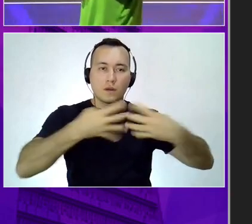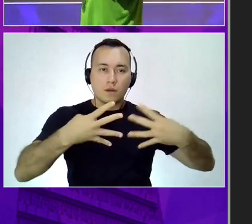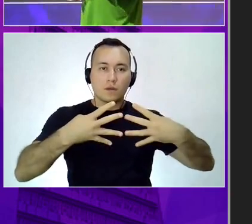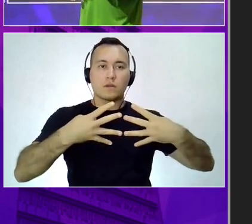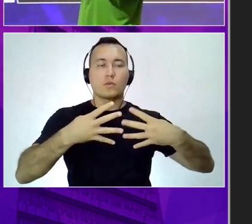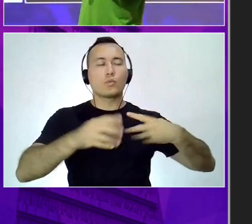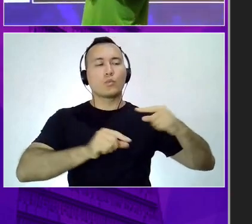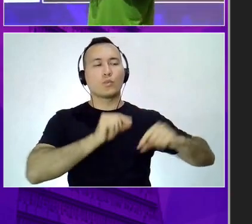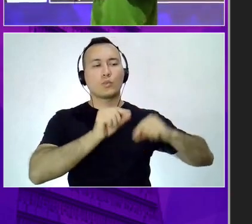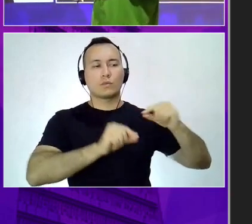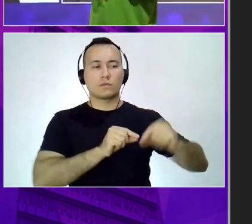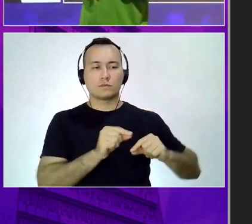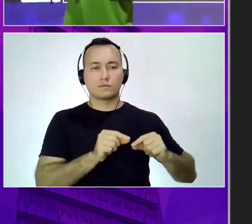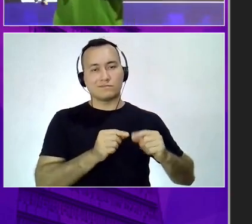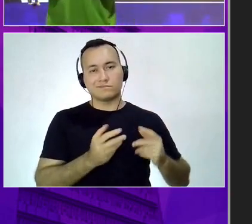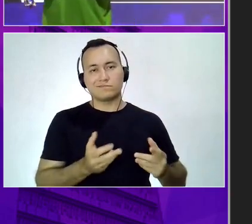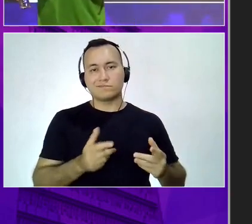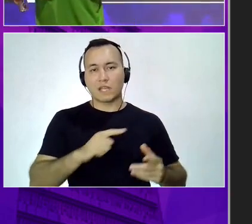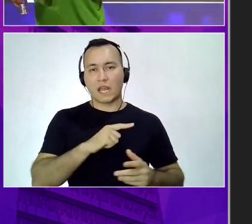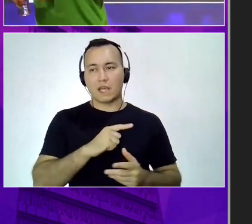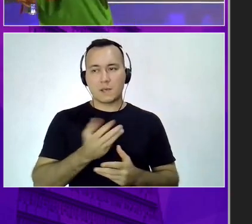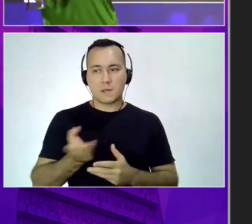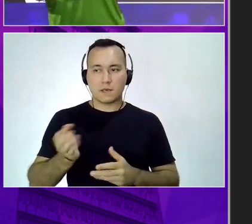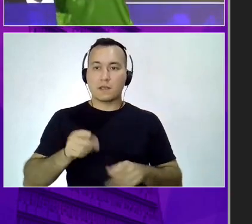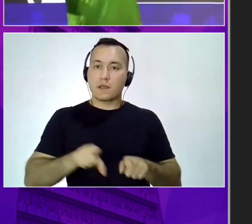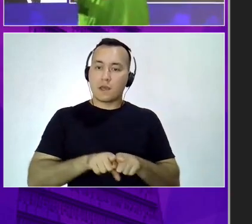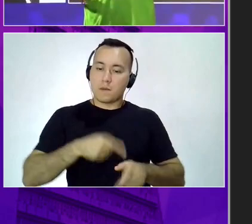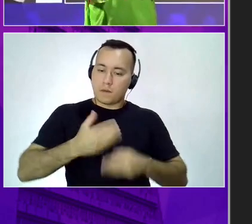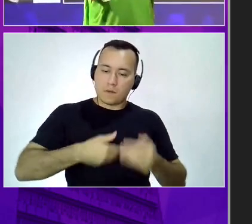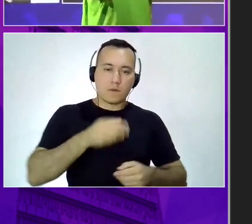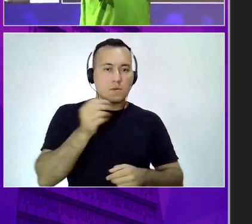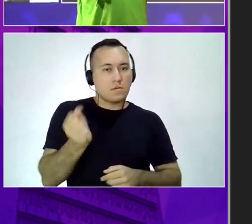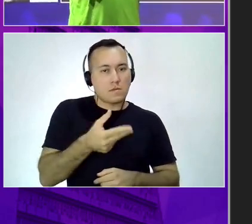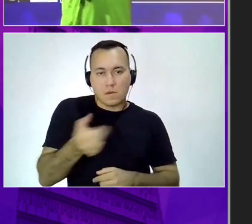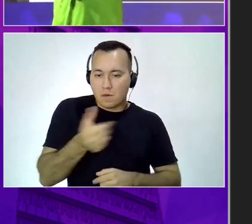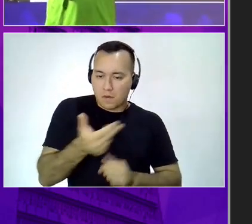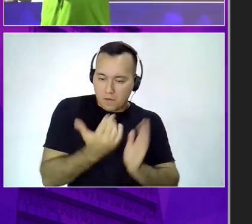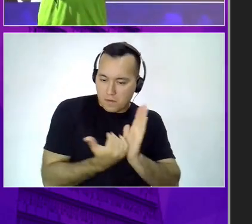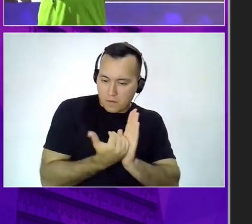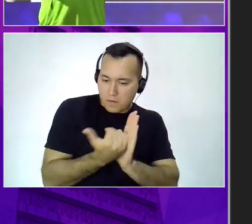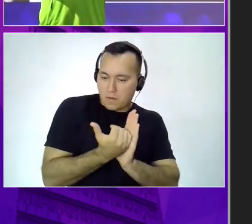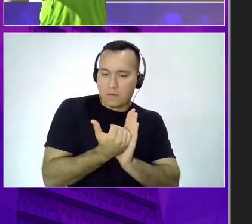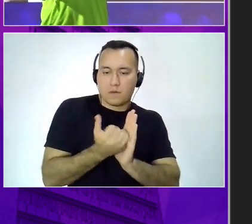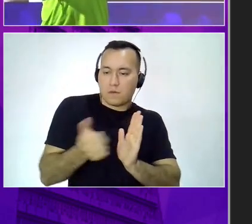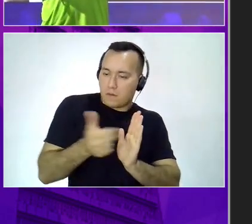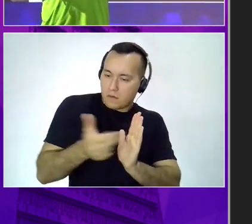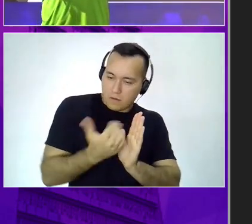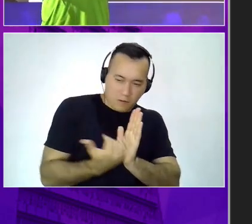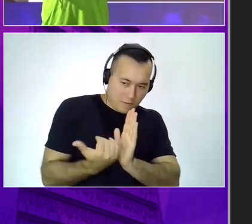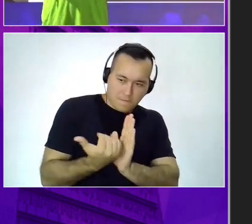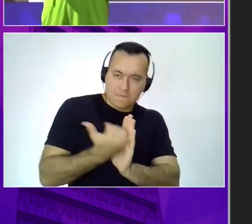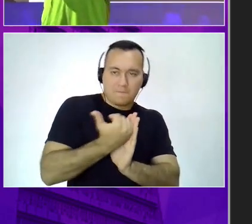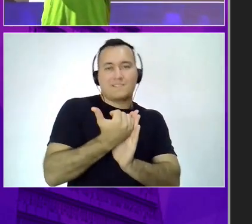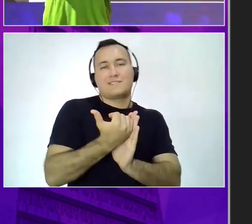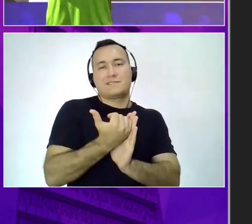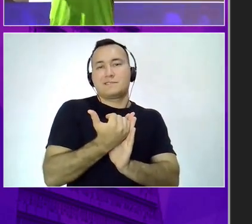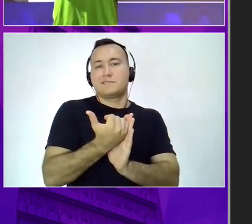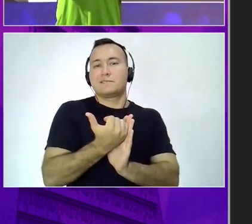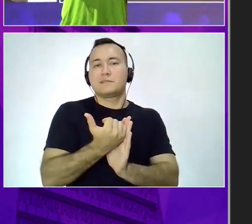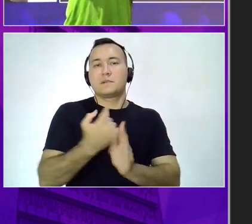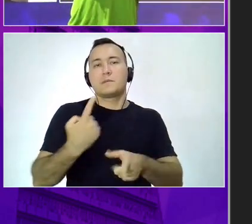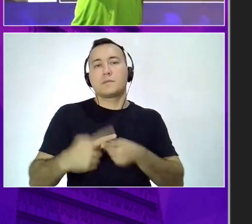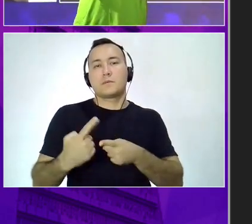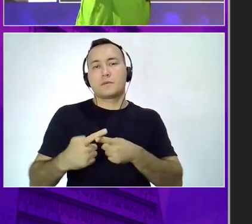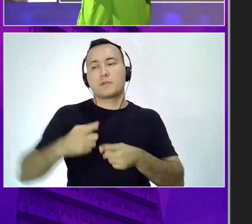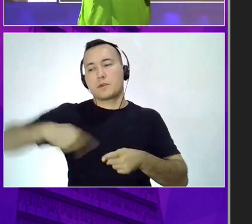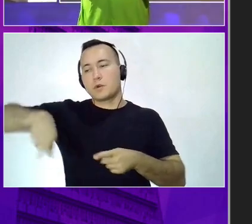se ajustar à velocidade e se ajustar ao grande dilema de fazer coisas que a gente não